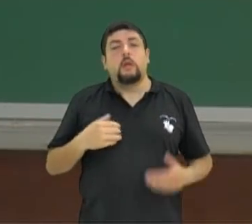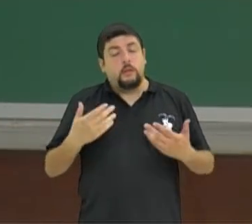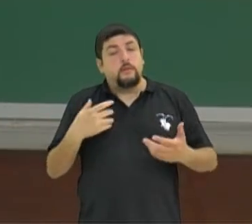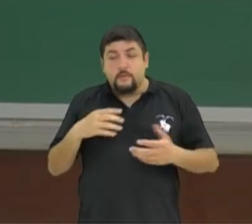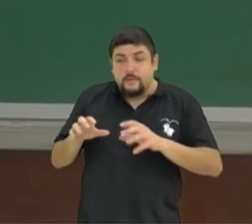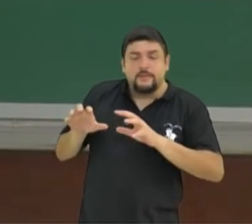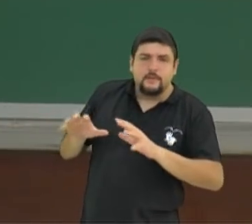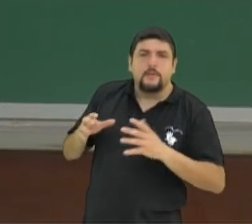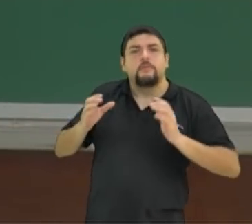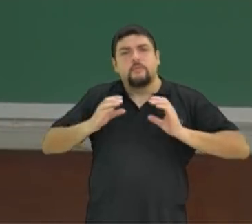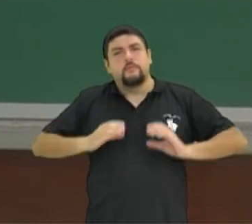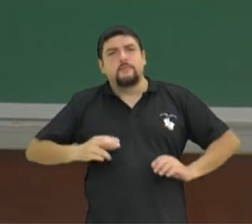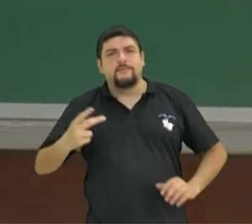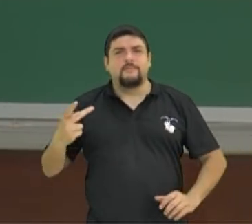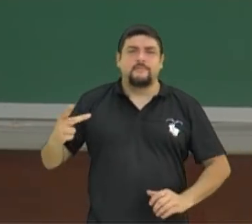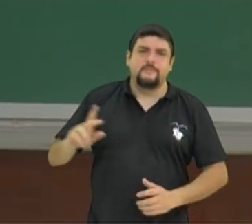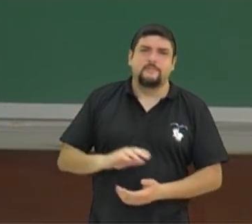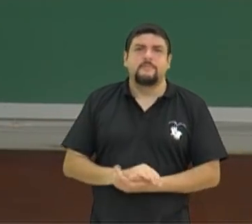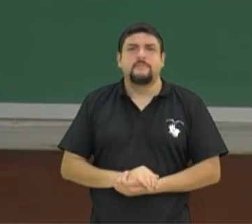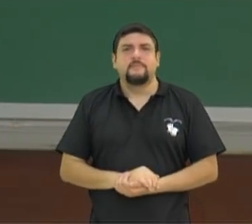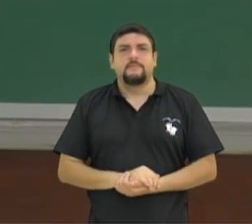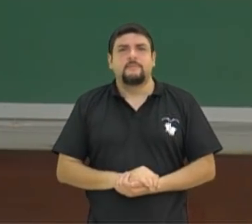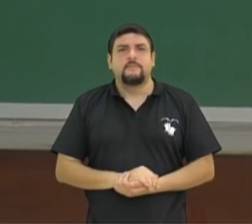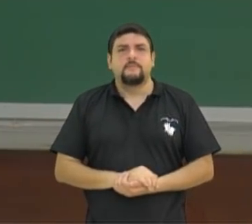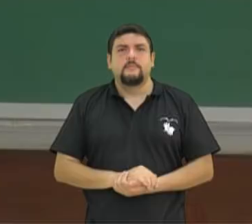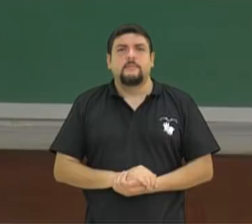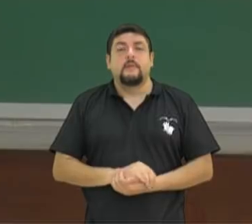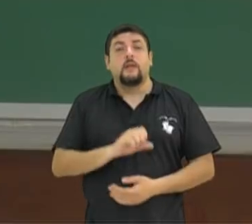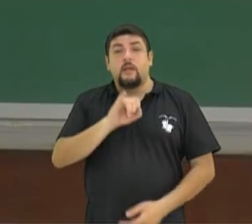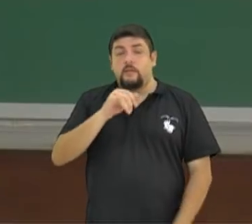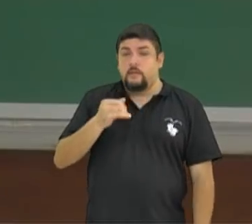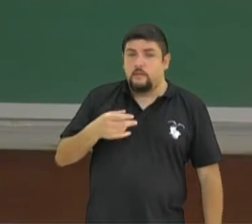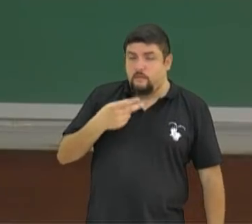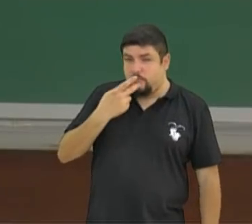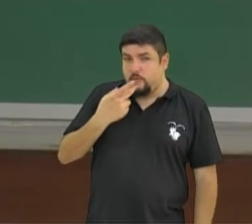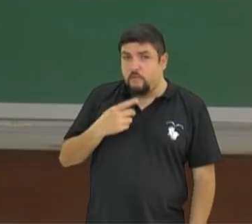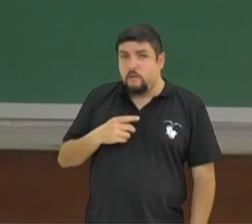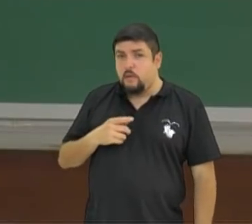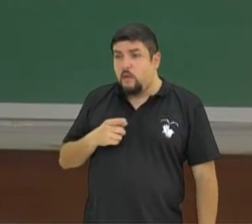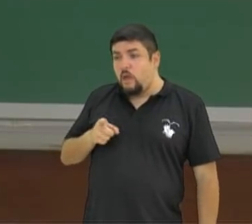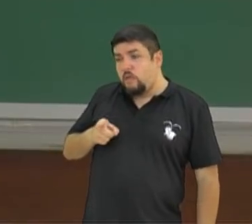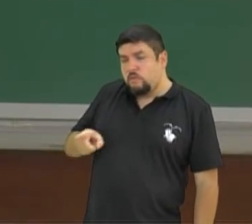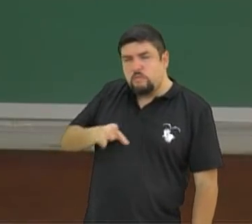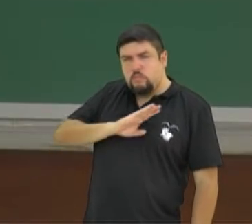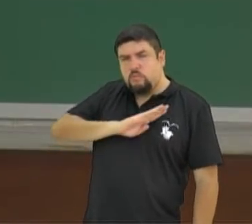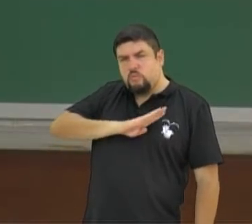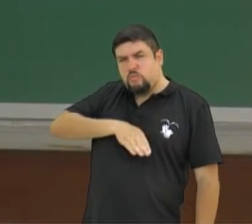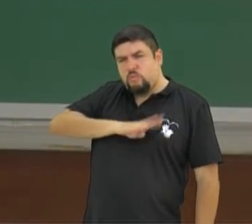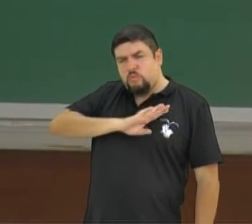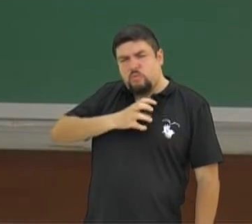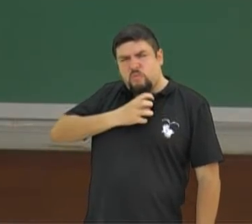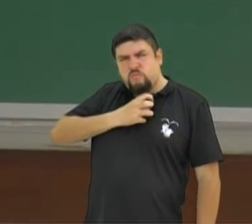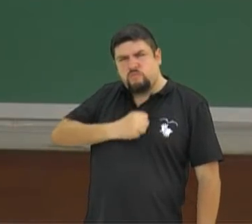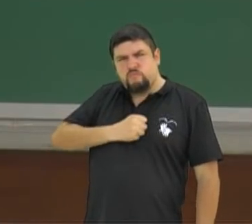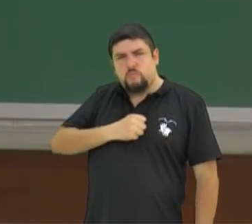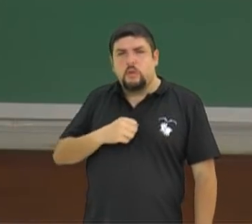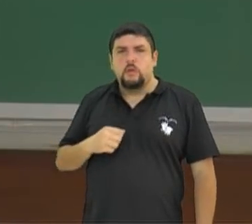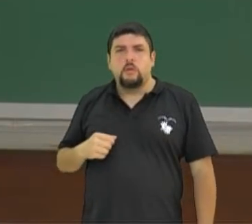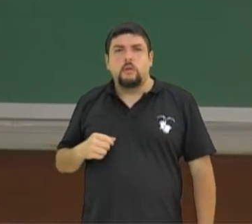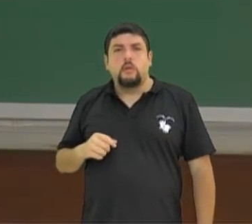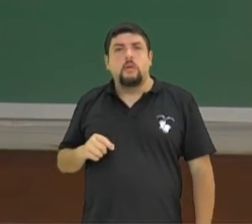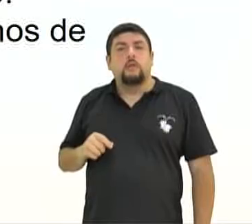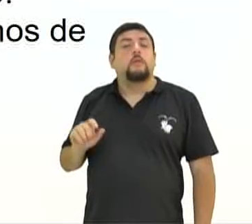repertório comportamental do Pedro. Né? Então, quando você diz coração amargo, também, além de usar metonímia, você está fazendo uma relação